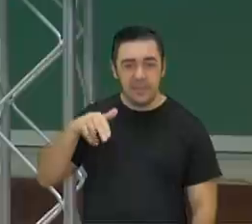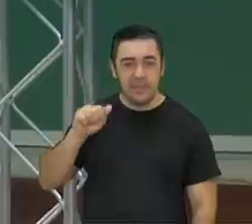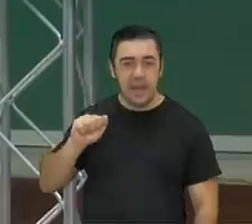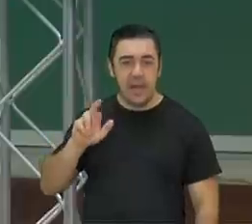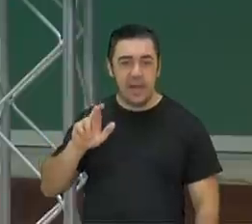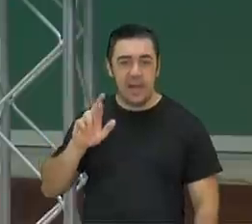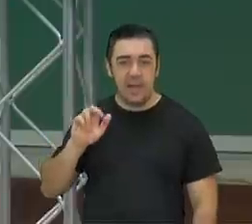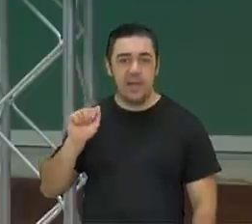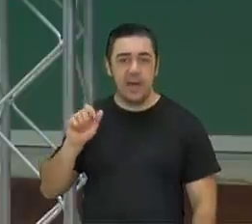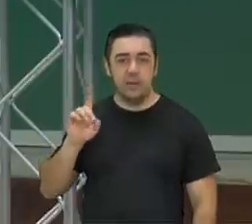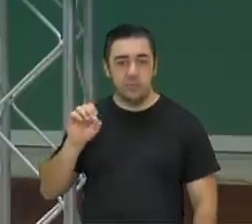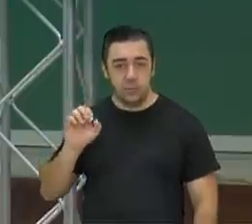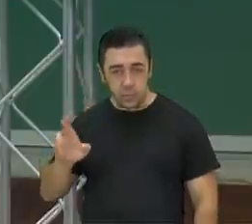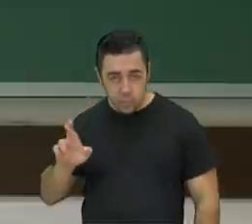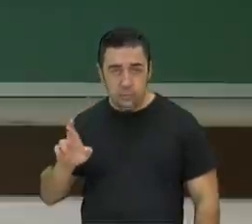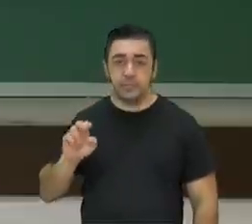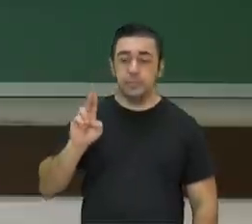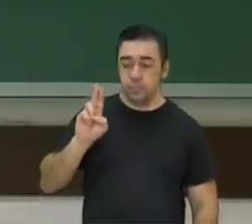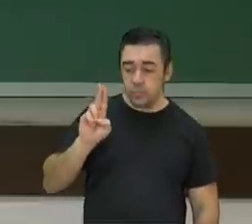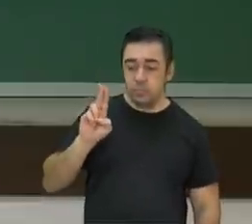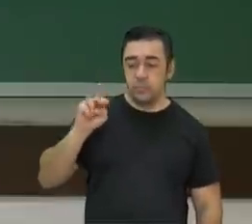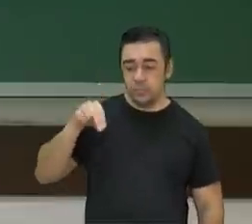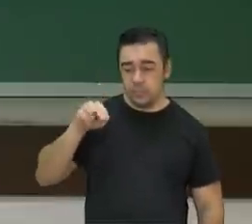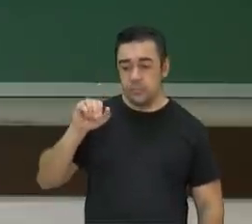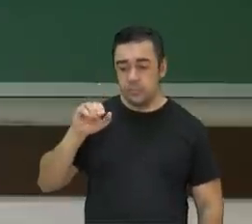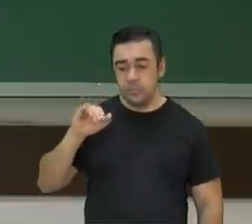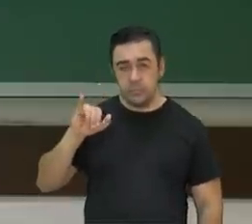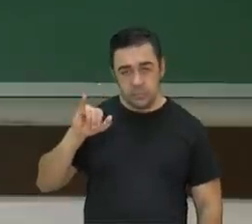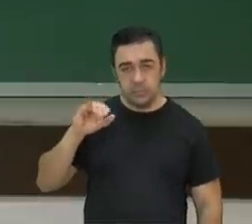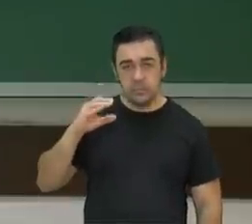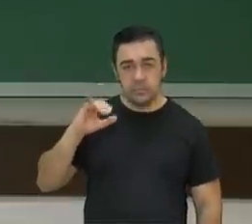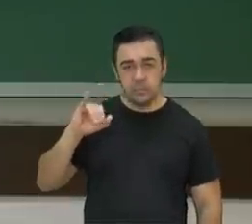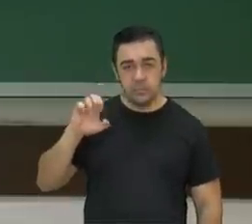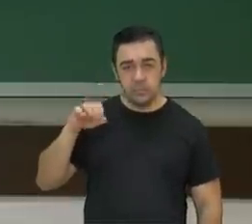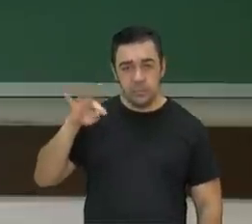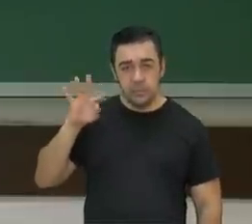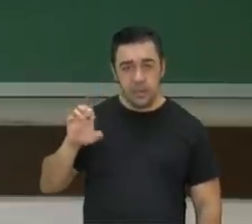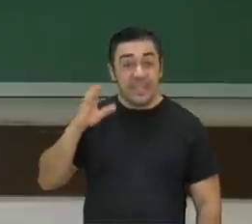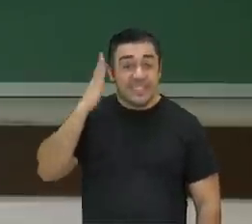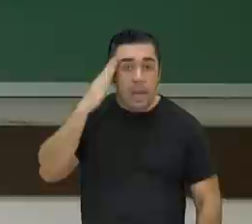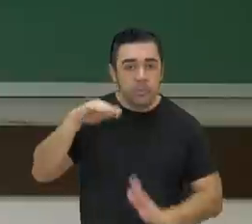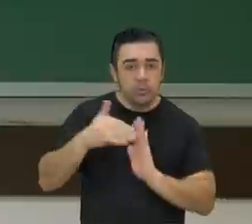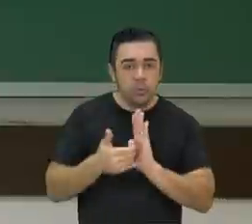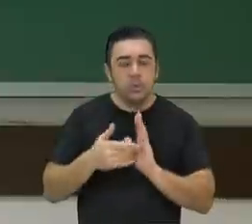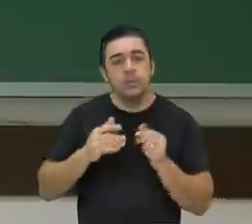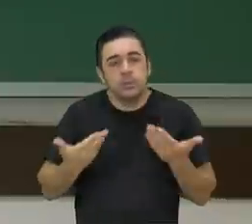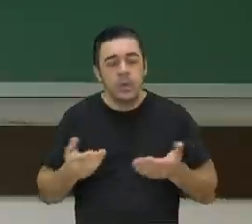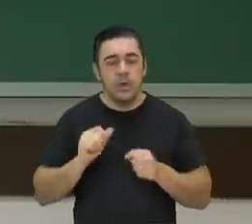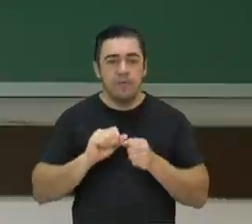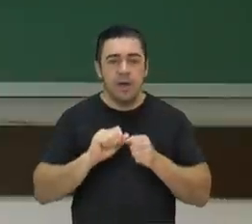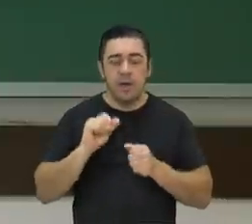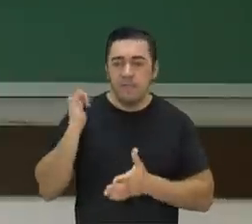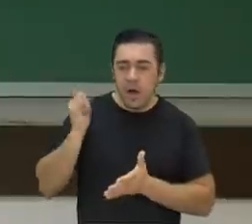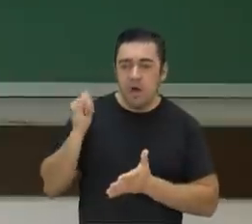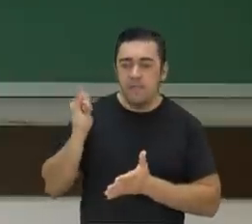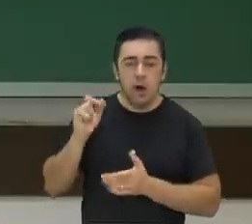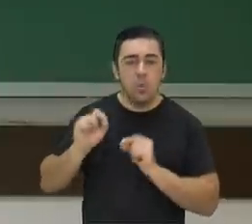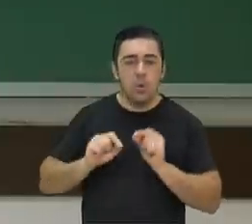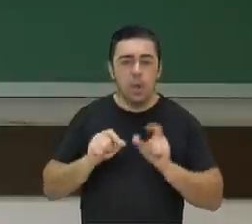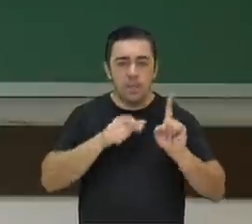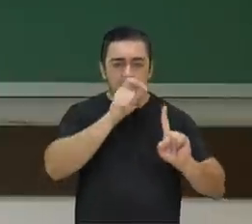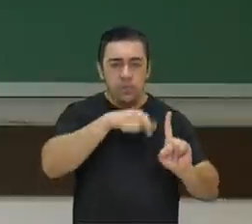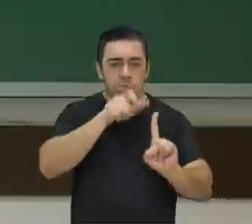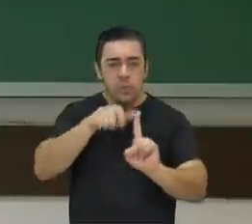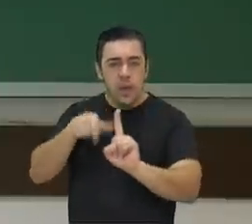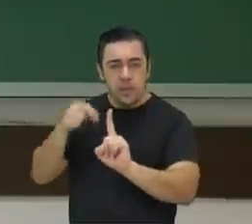das personagens e ele ensina para o leitor ali, ele faz com que o leitor saiba quais são os pensamentos dos personagens,